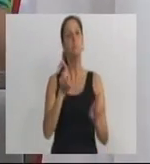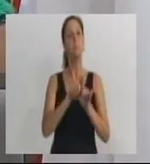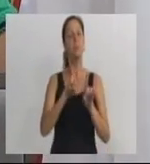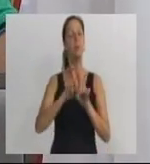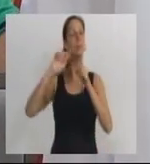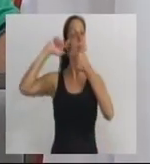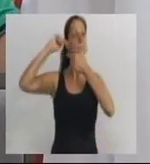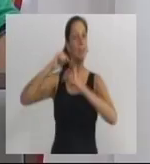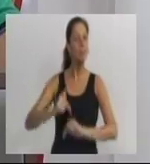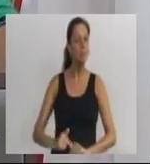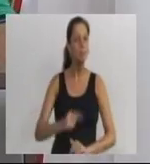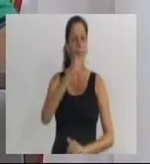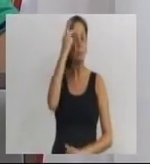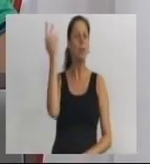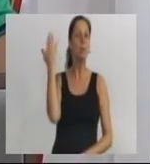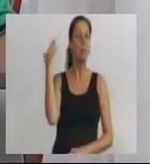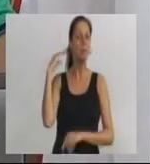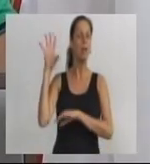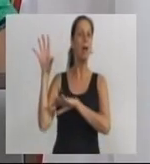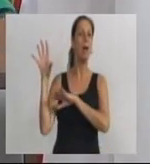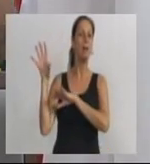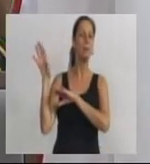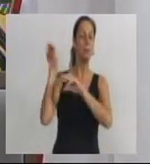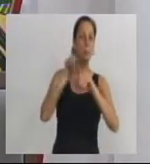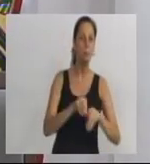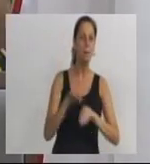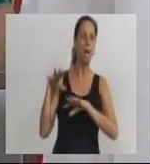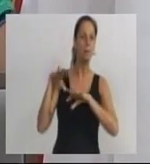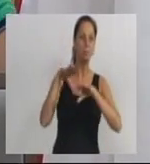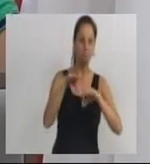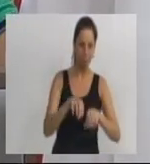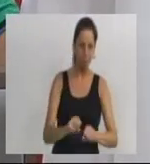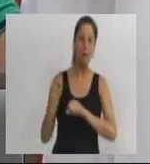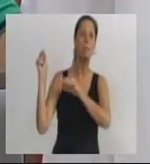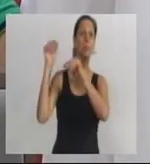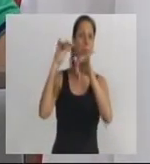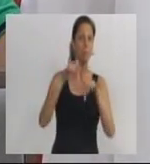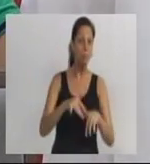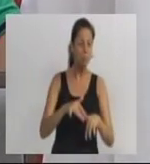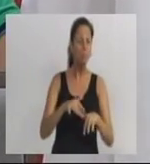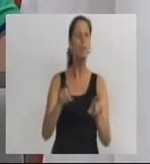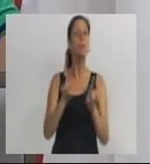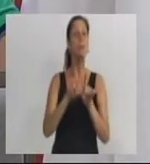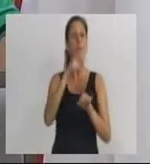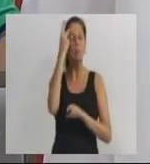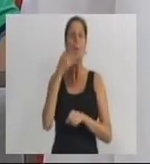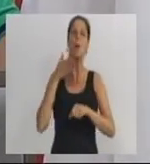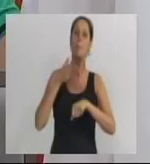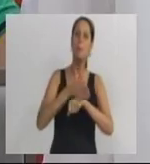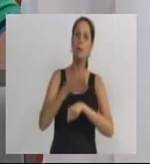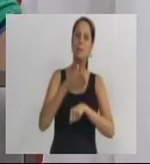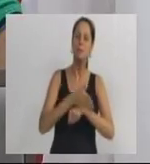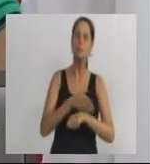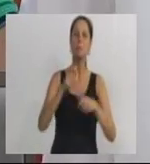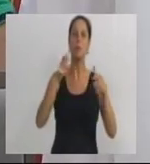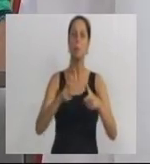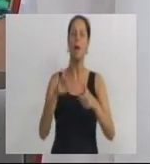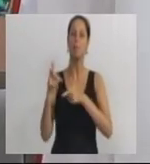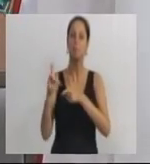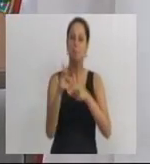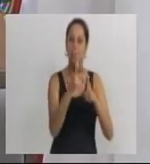tradições dos imigrantes do nosso município, aqueles que frequentam os clubes de caça e tiro,